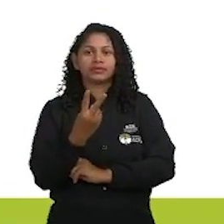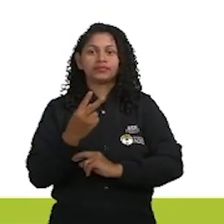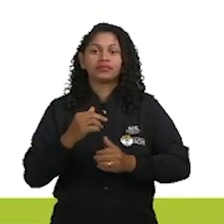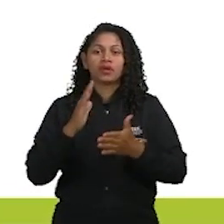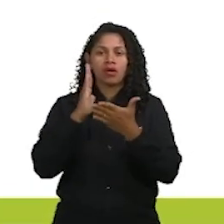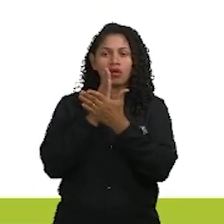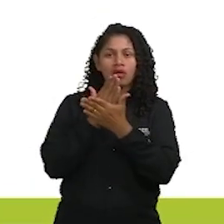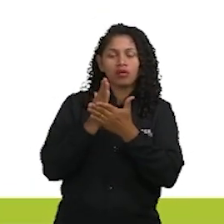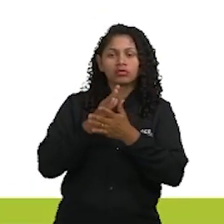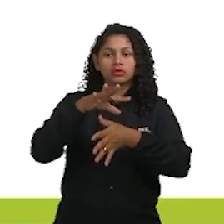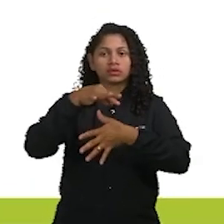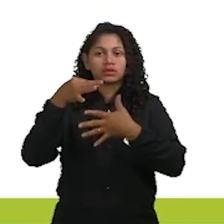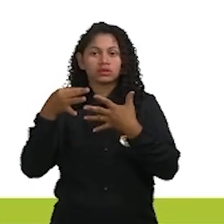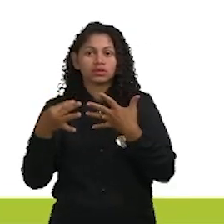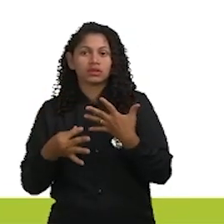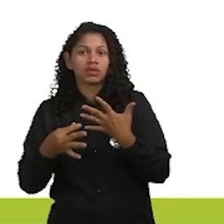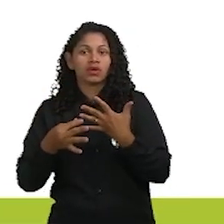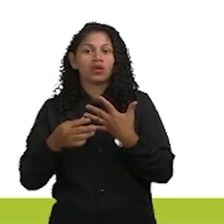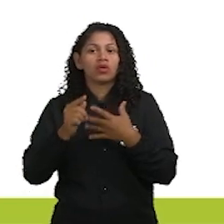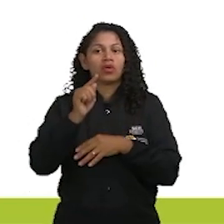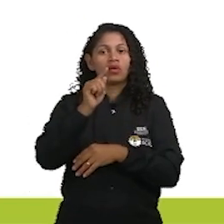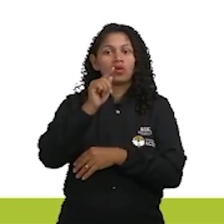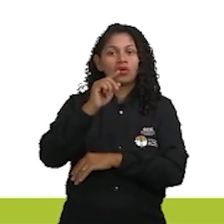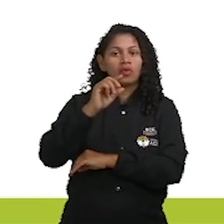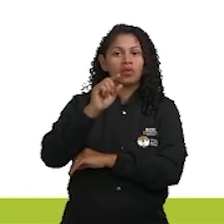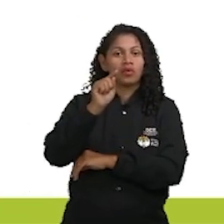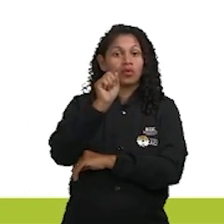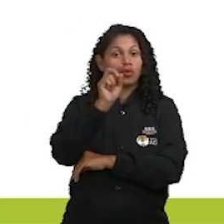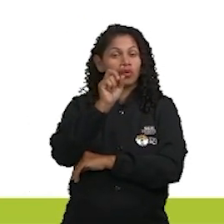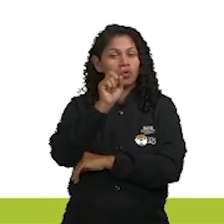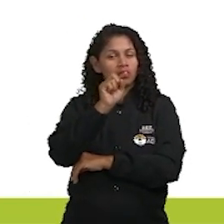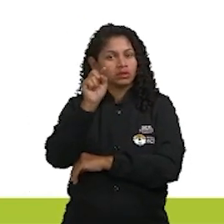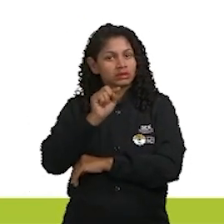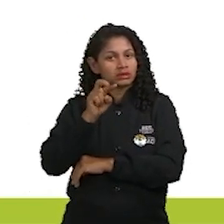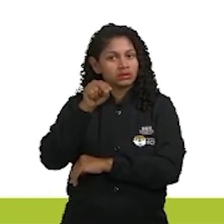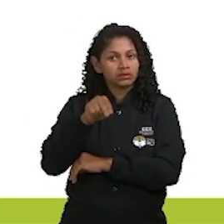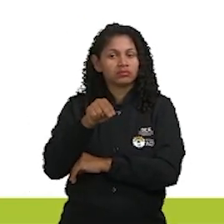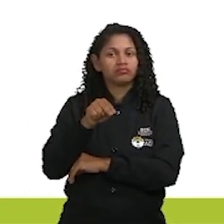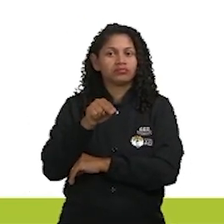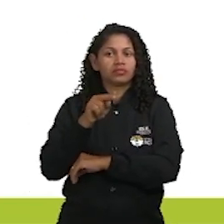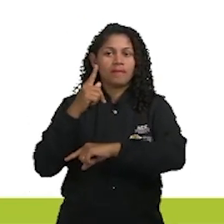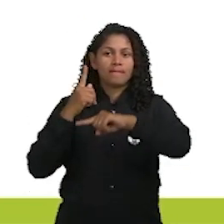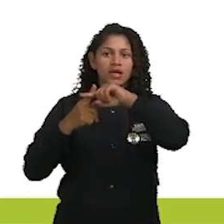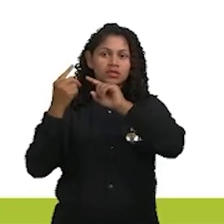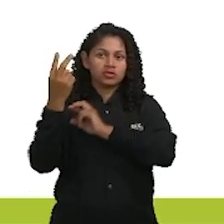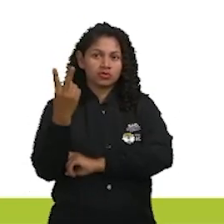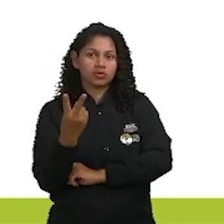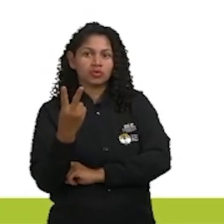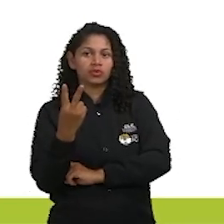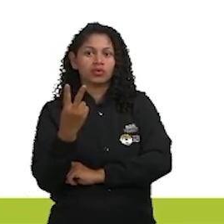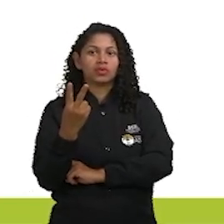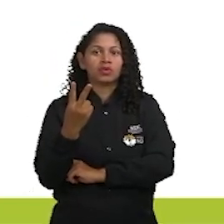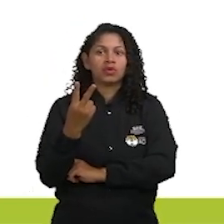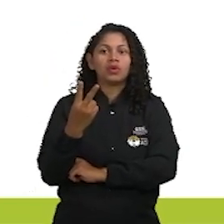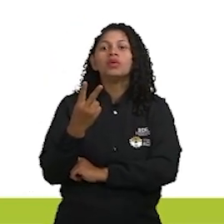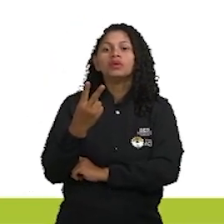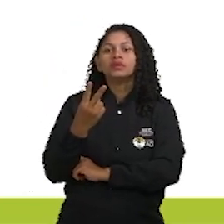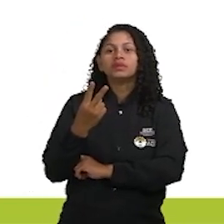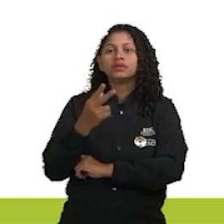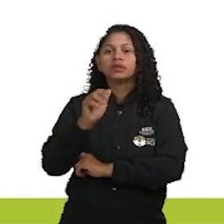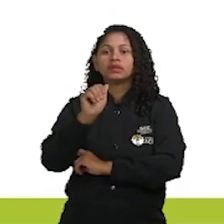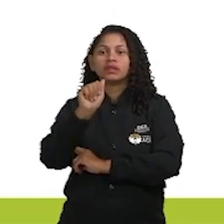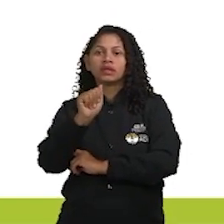para vocês. O zinco, ele possui carga mais 2. Prata, carga mais 1.